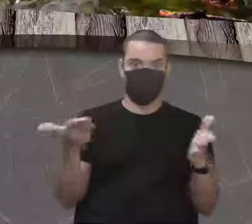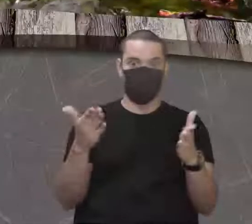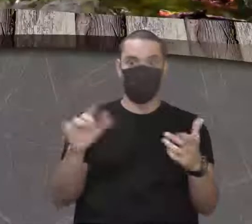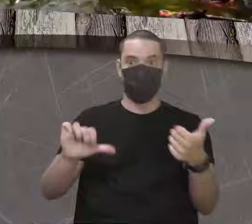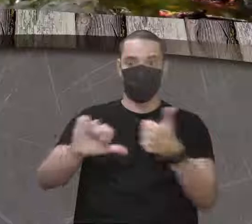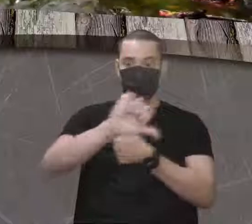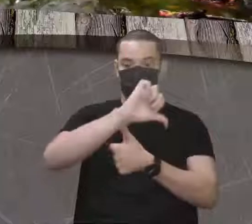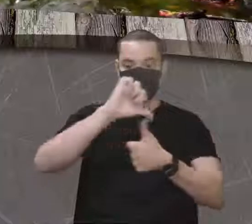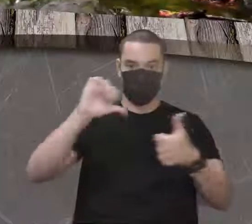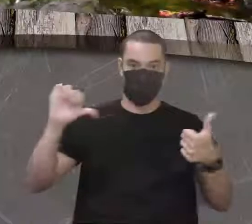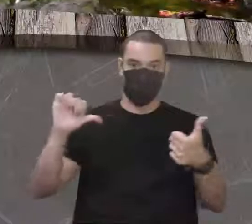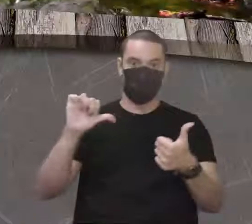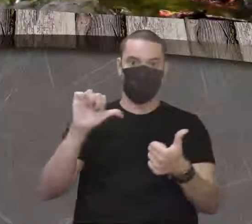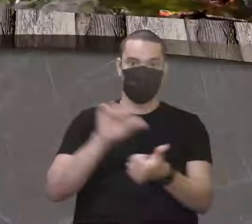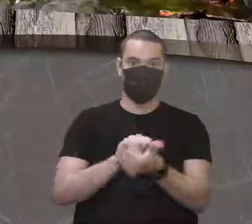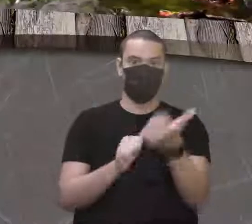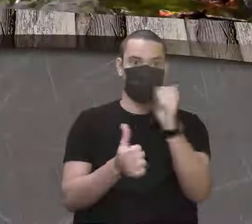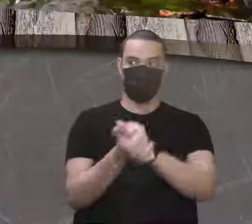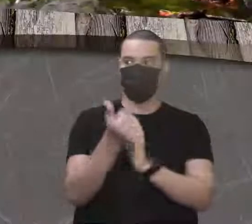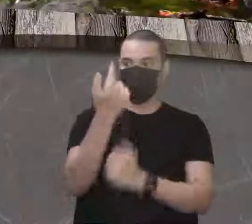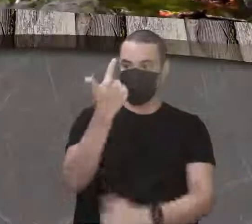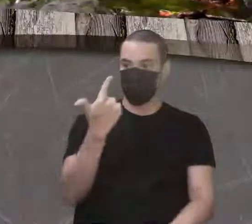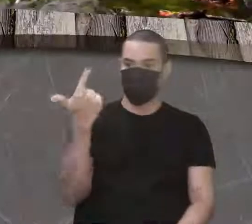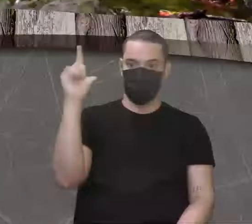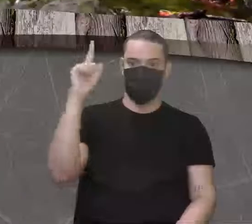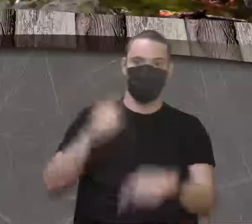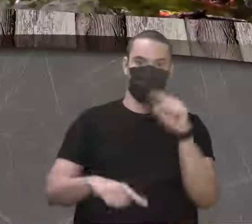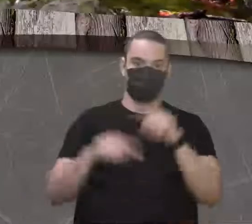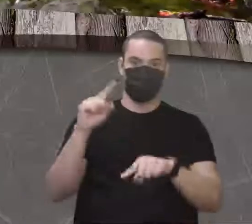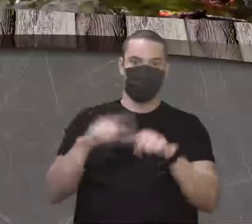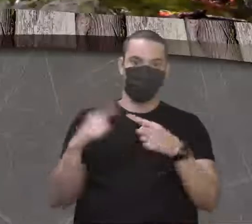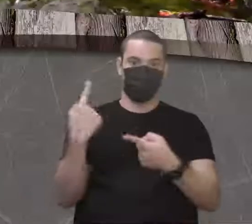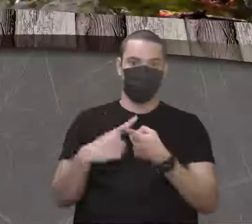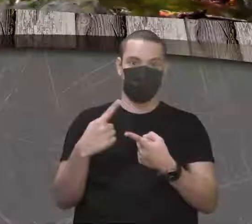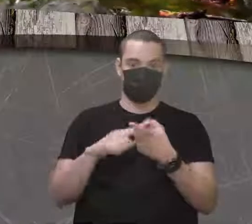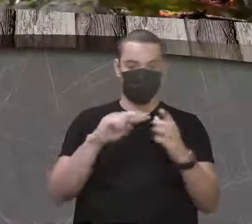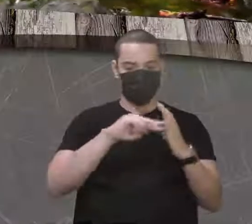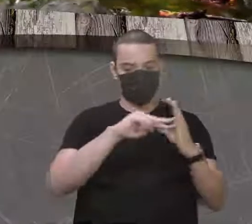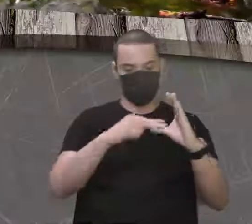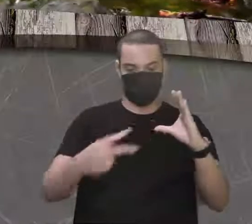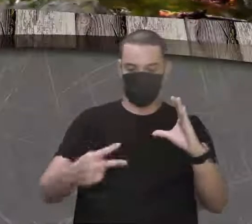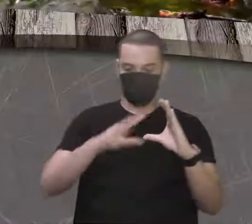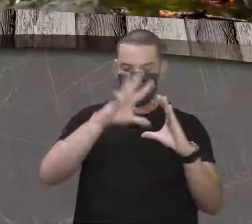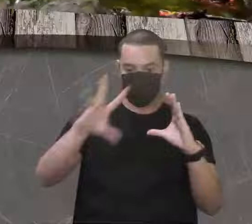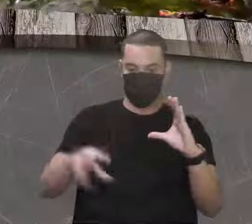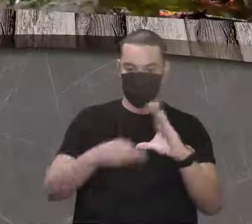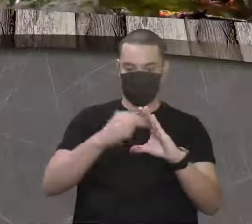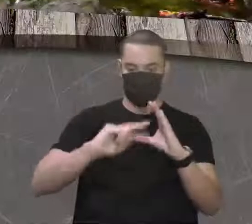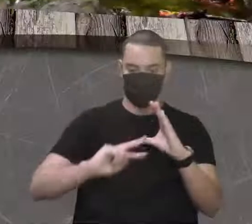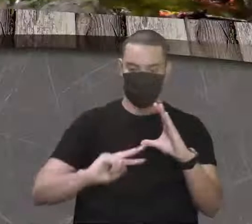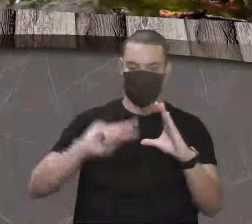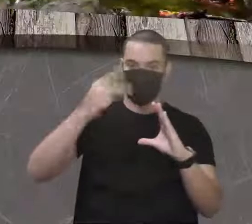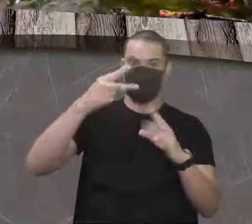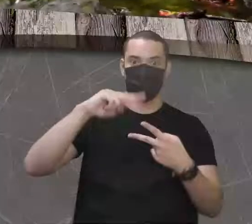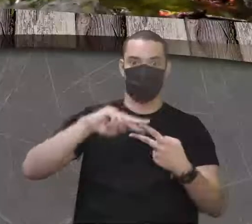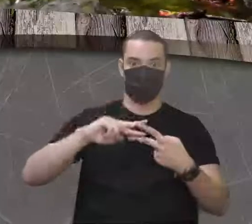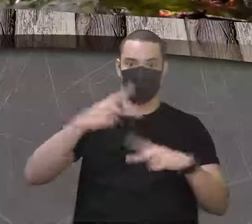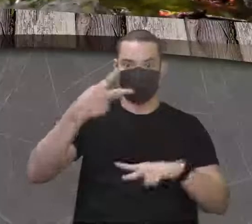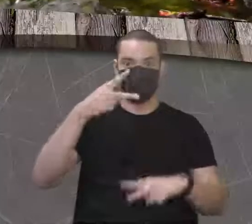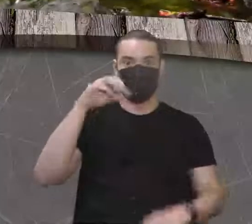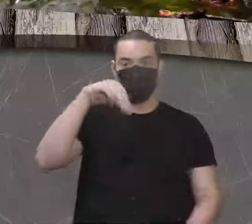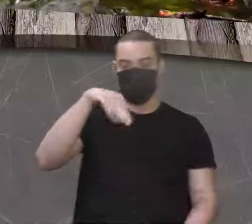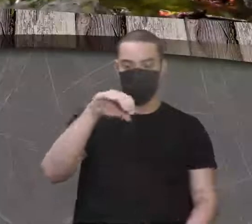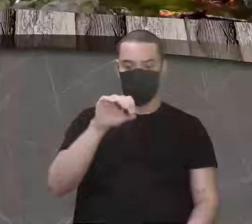agora transgênico. Teve o seu material genético alterado, ele é um MOV,